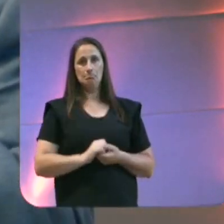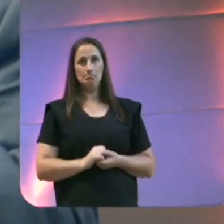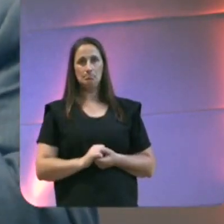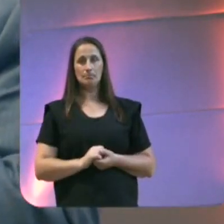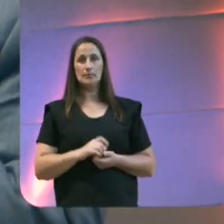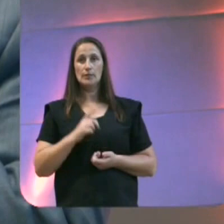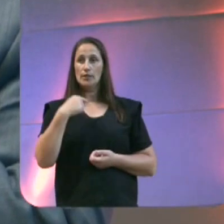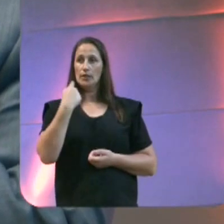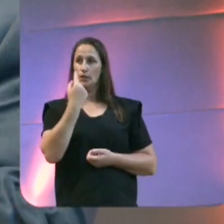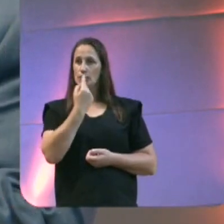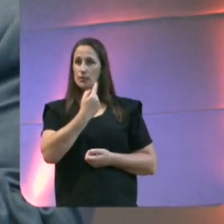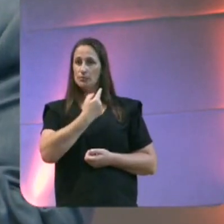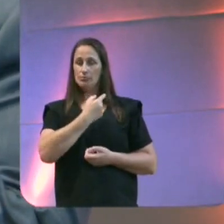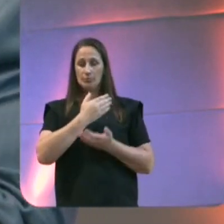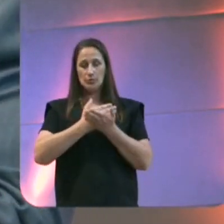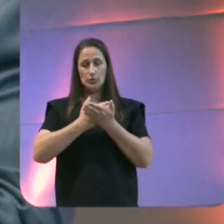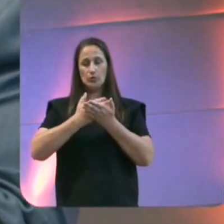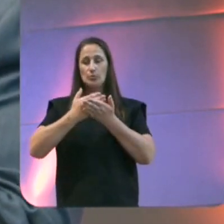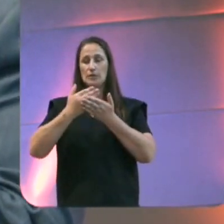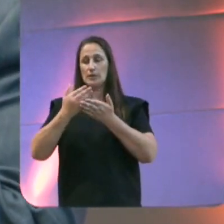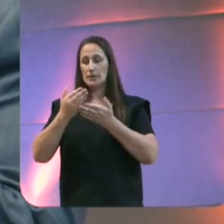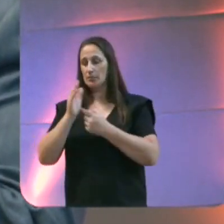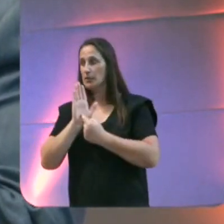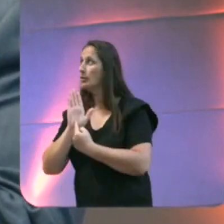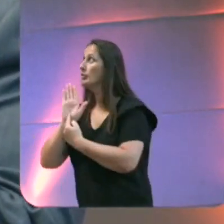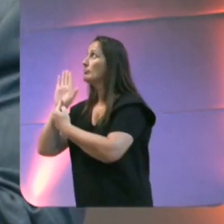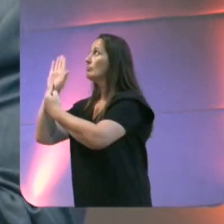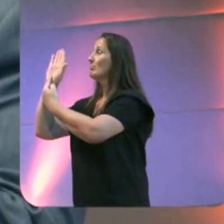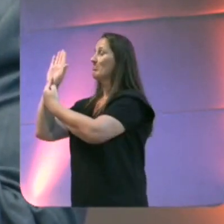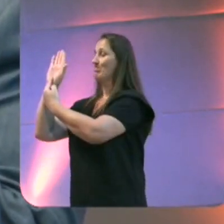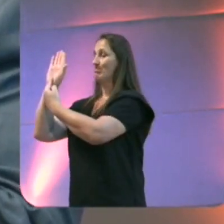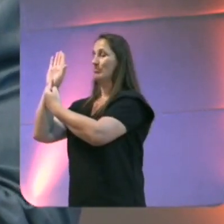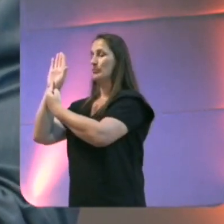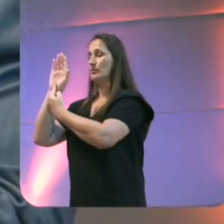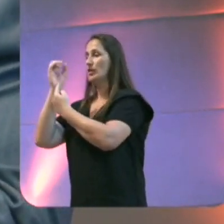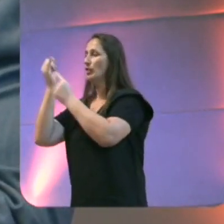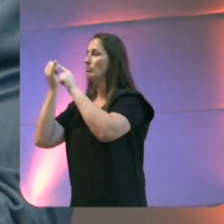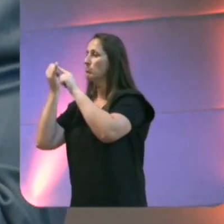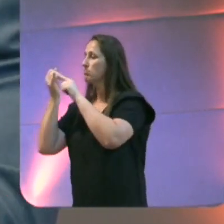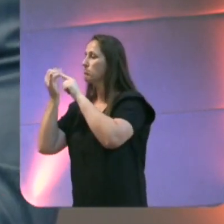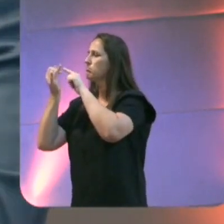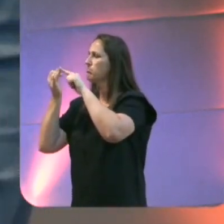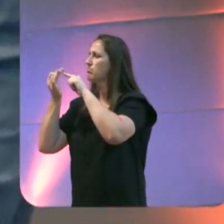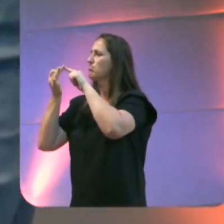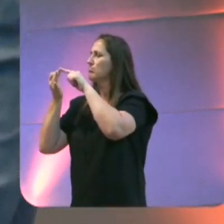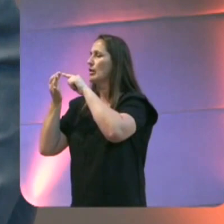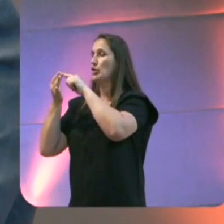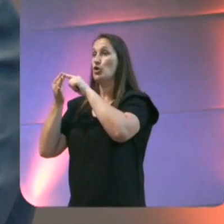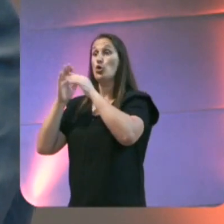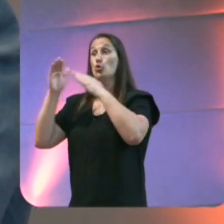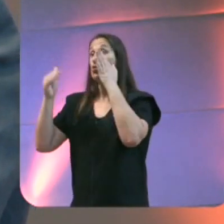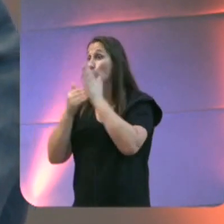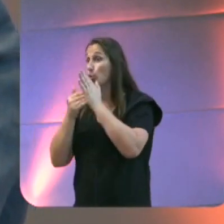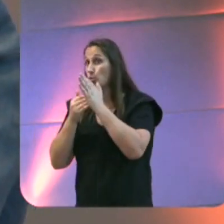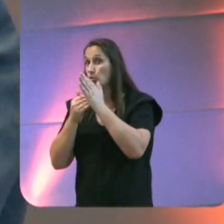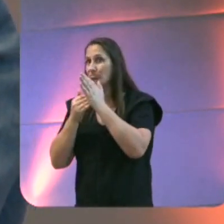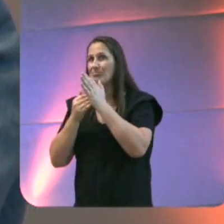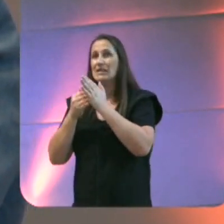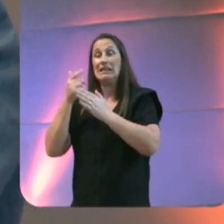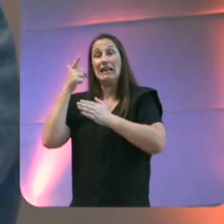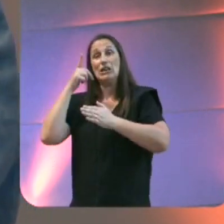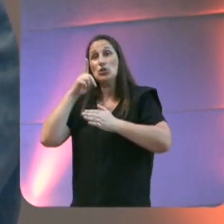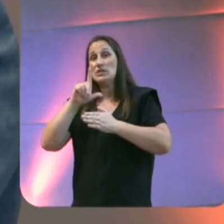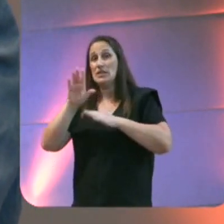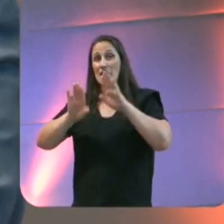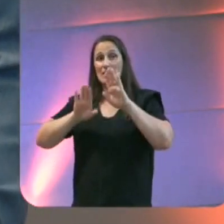e a gente vai ter que começar a colocar no altar de Deus, uma a uma. A gente não consegue colocar tudo de uma vez.